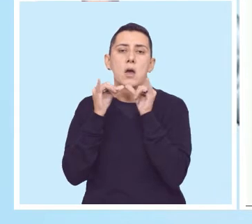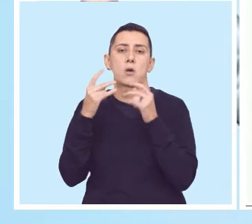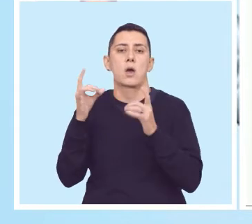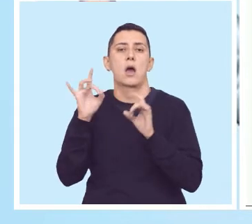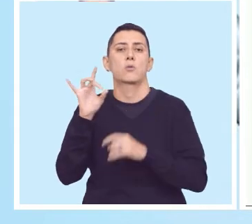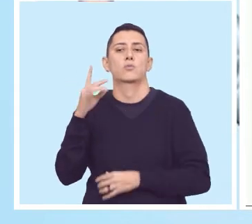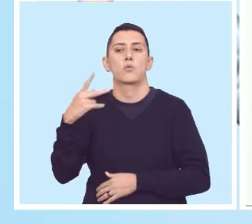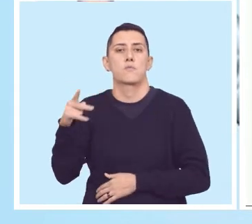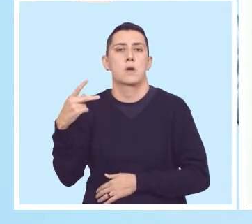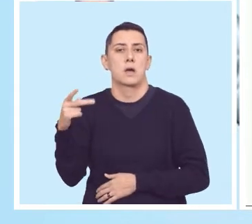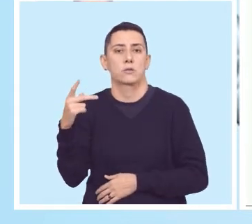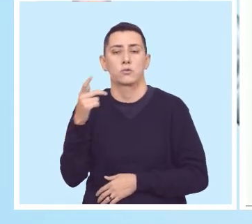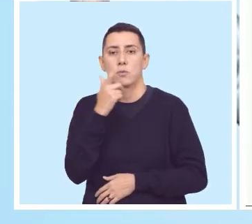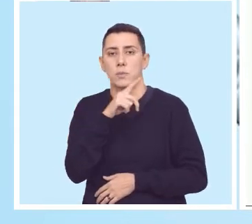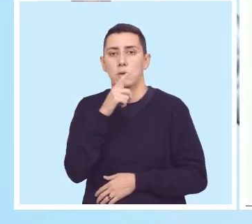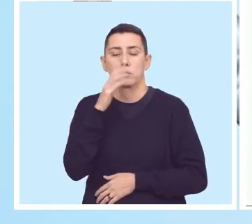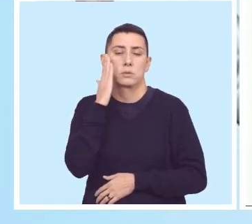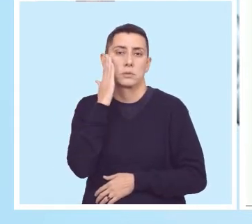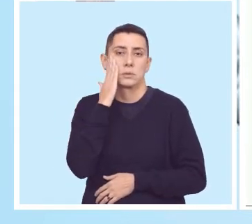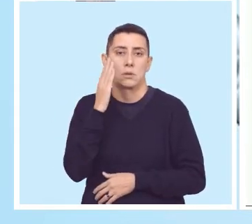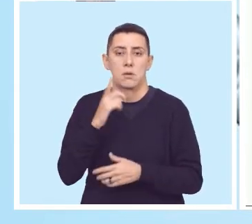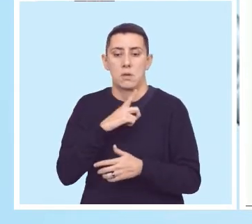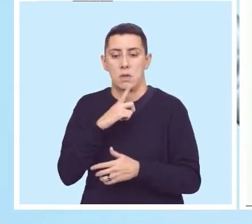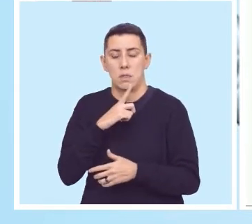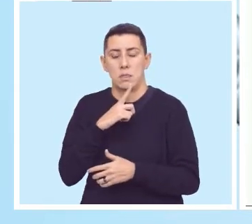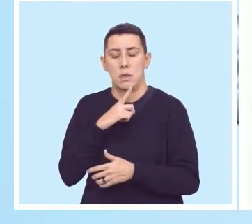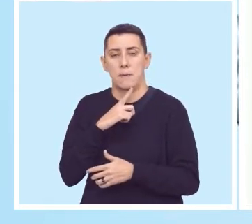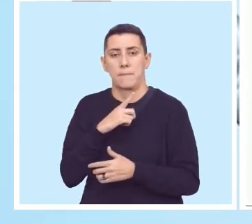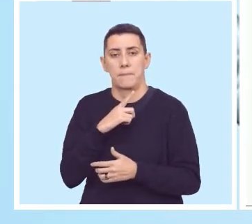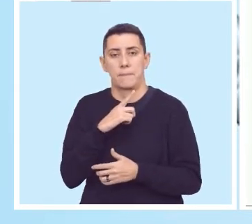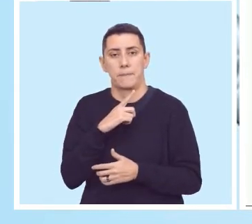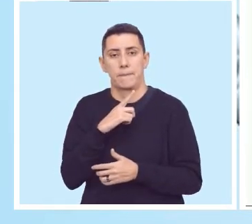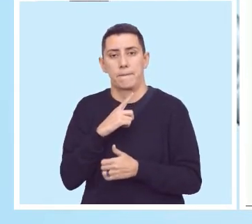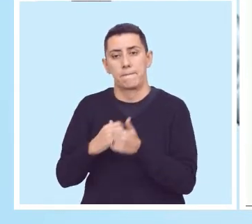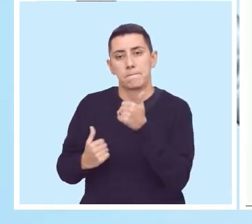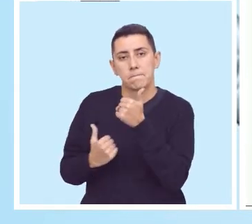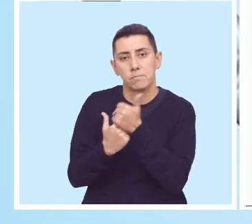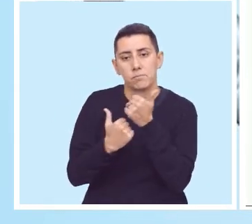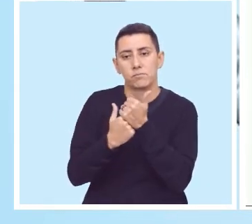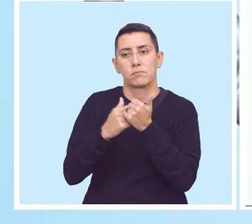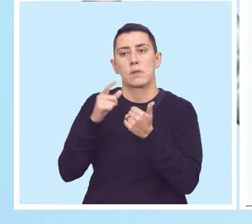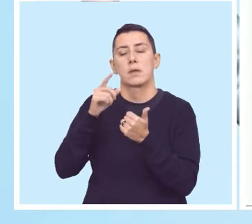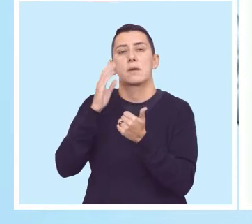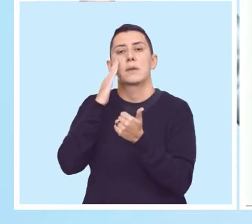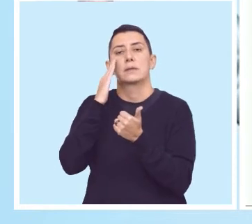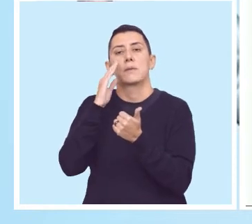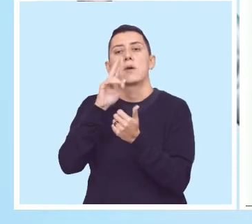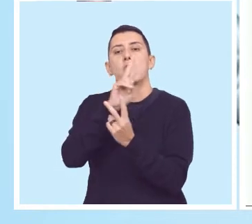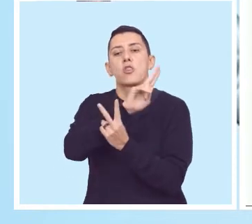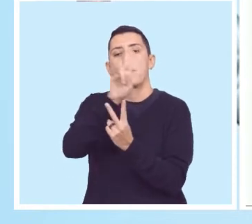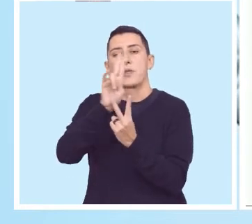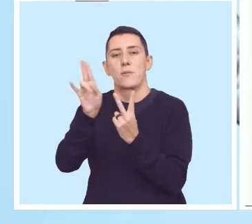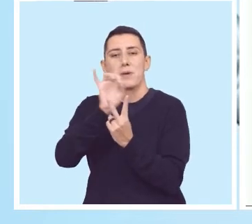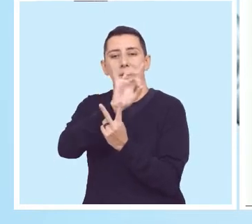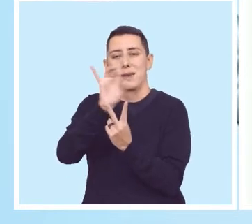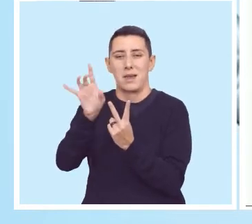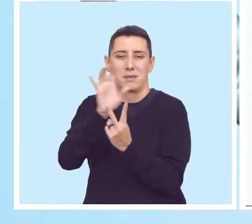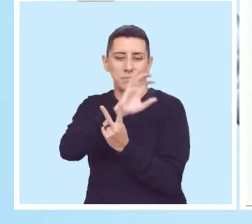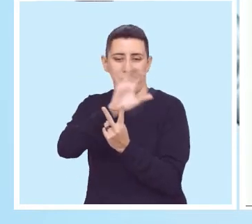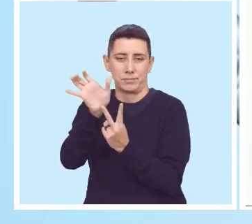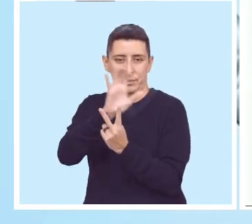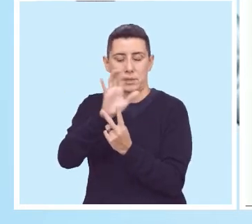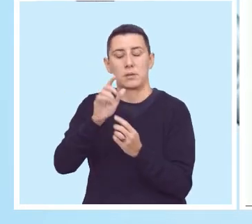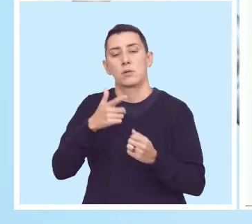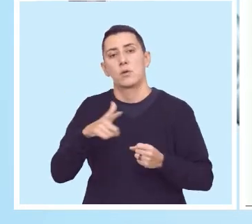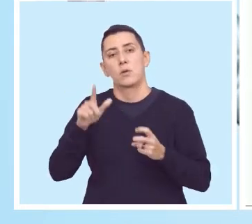disponibilizados pela Model Arts, que dão suporte à classificação de imagens, e em seguida utilizar o módulo